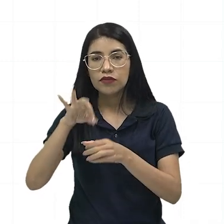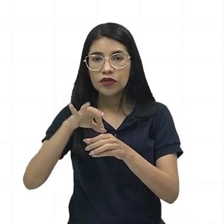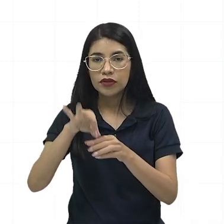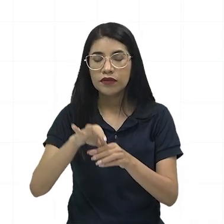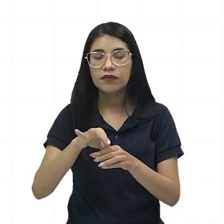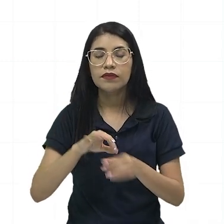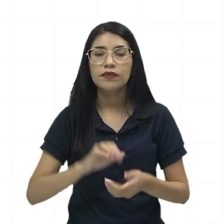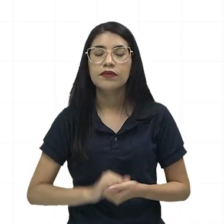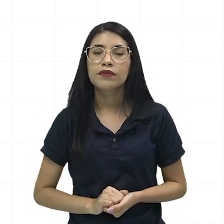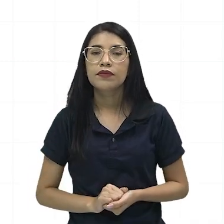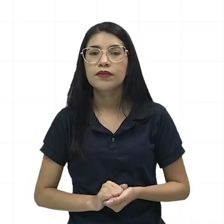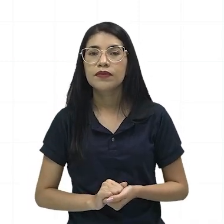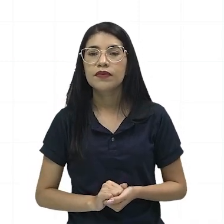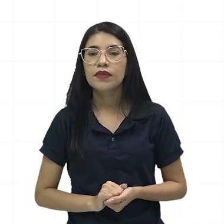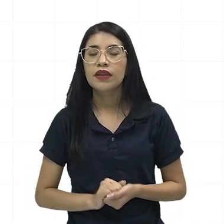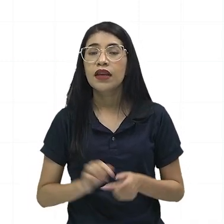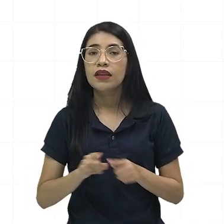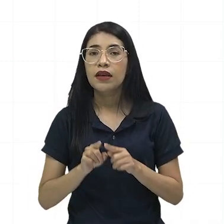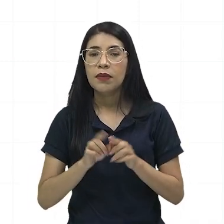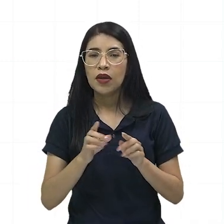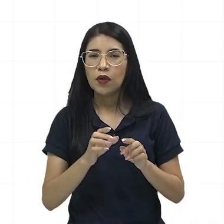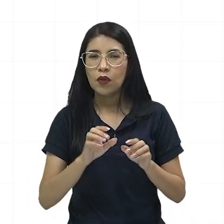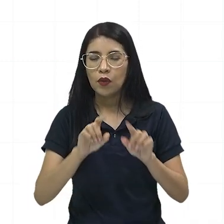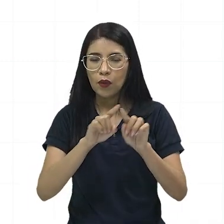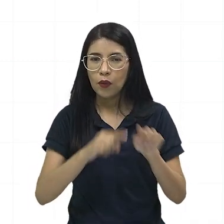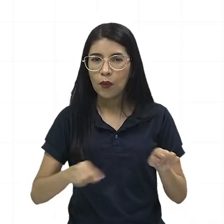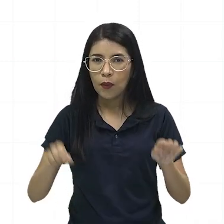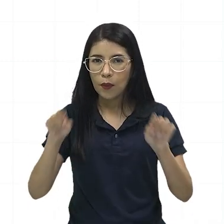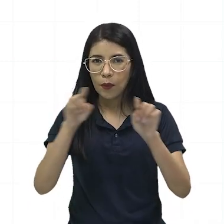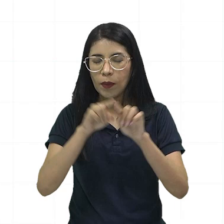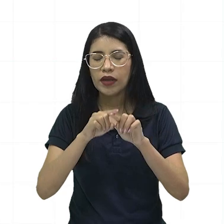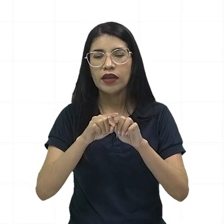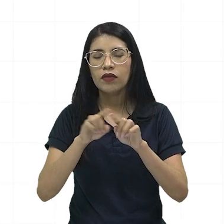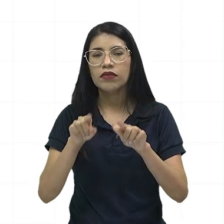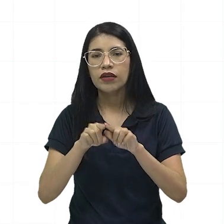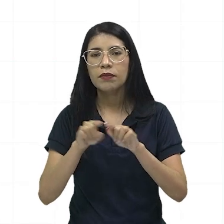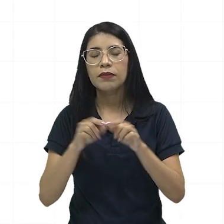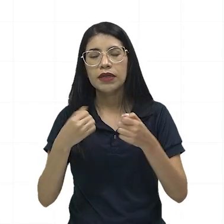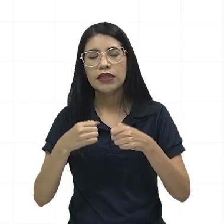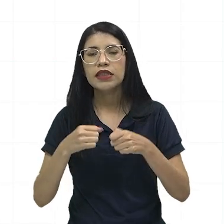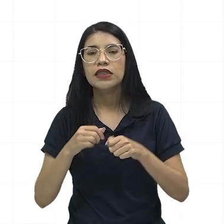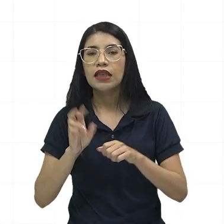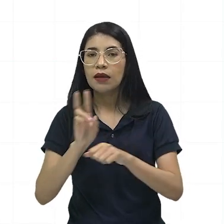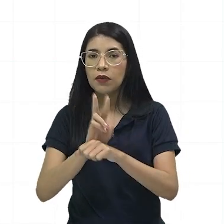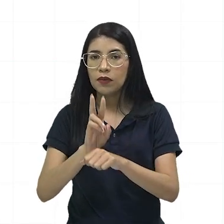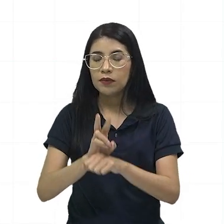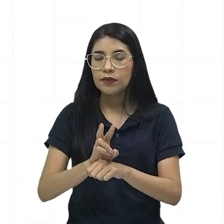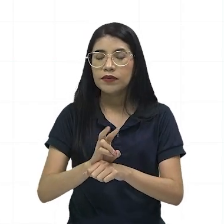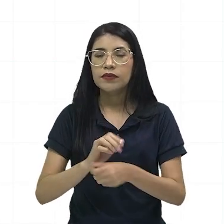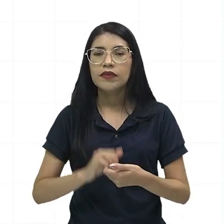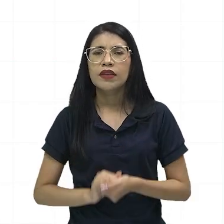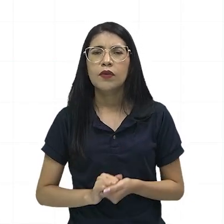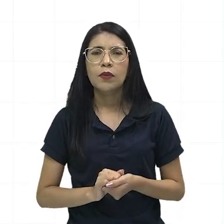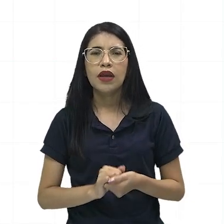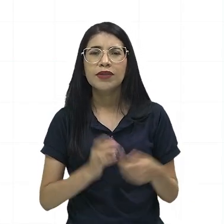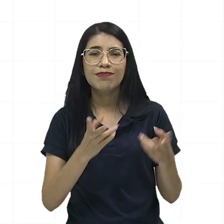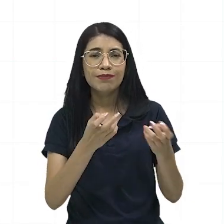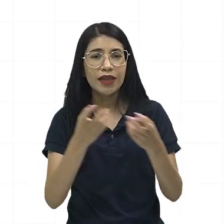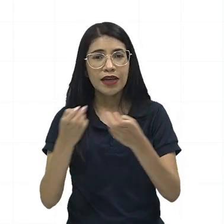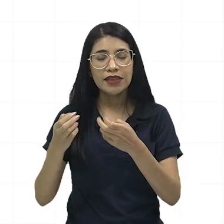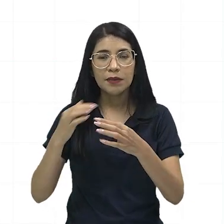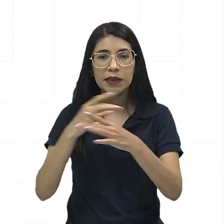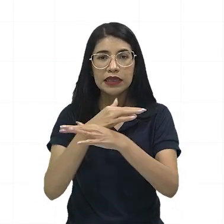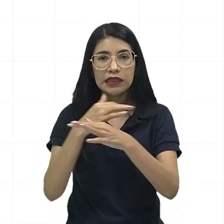proliferação. Mantenha os pneus sempre secos e em lugares cobertos. Então é muito comum a gente ver, né, nas